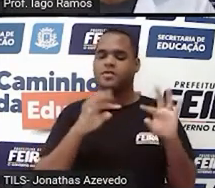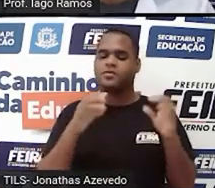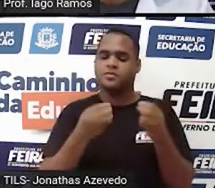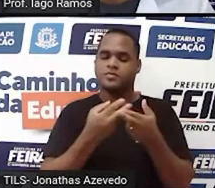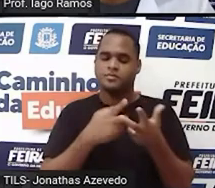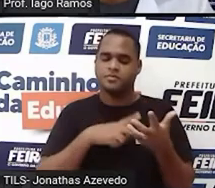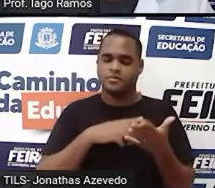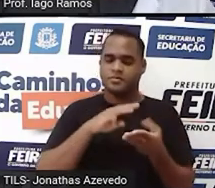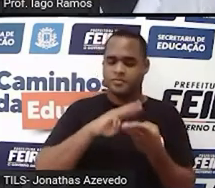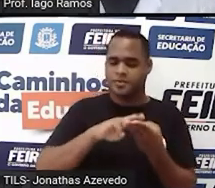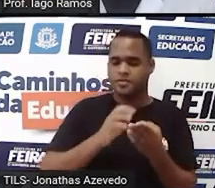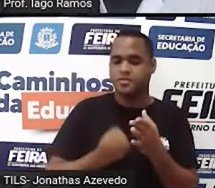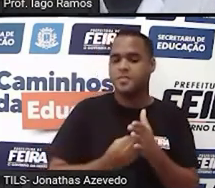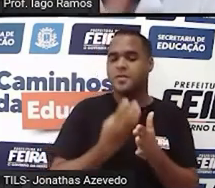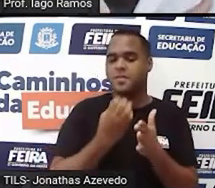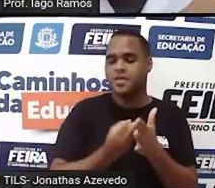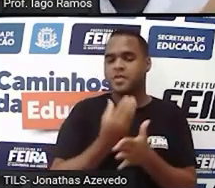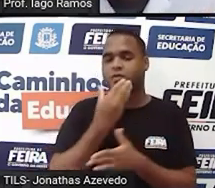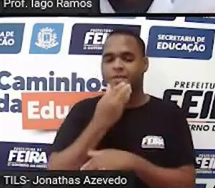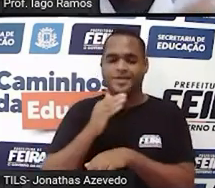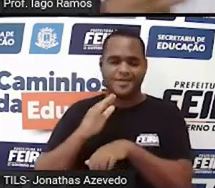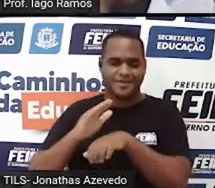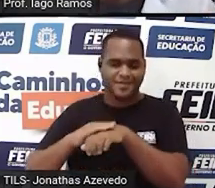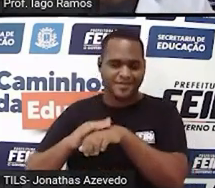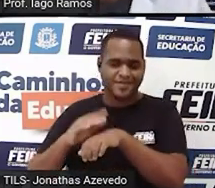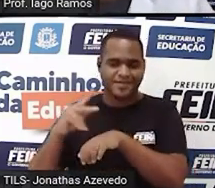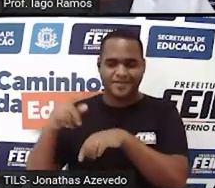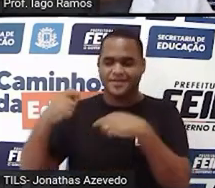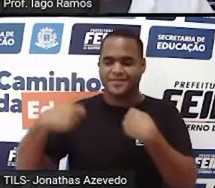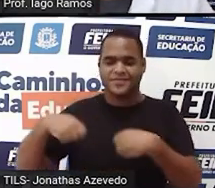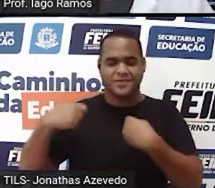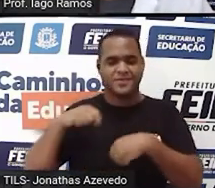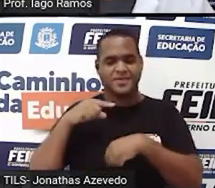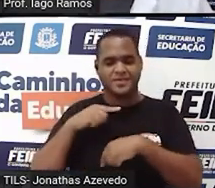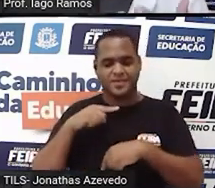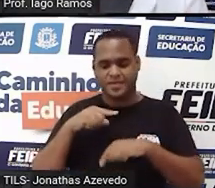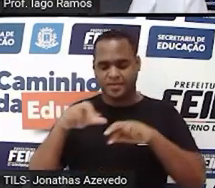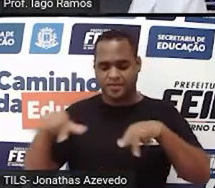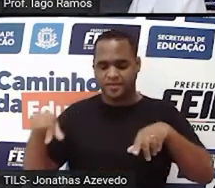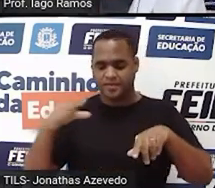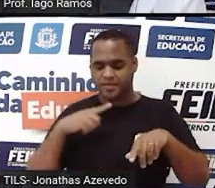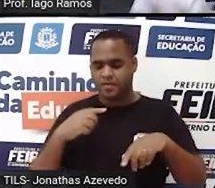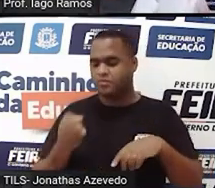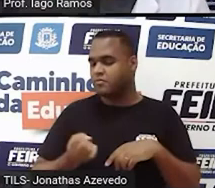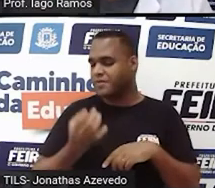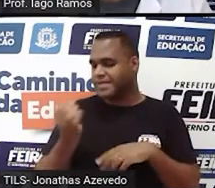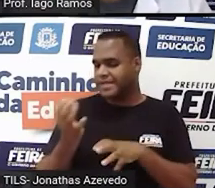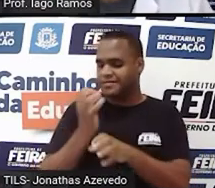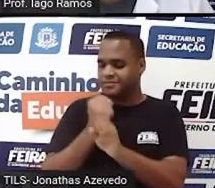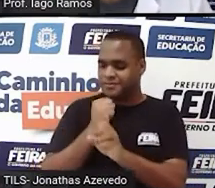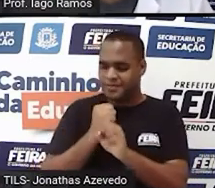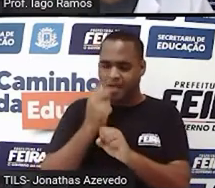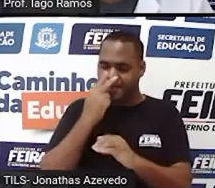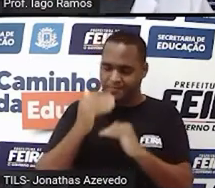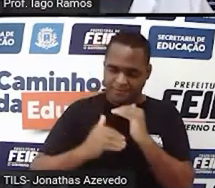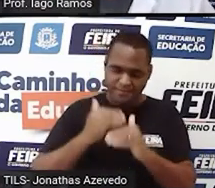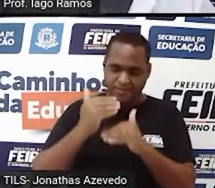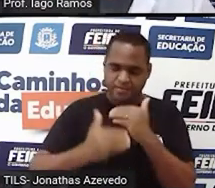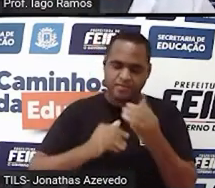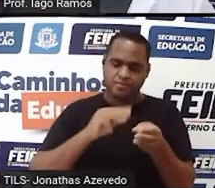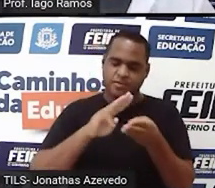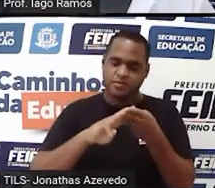matemática surgiram porque o homem precisou daquilo por exemplo contar que é um processo matemático